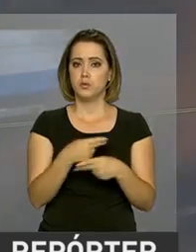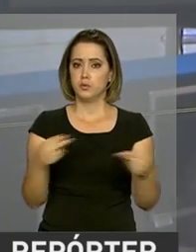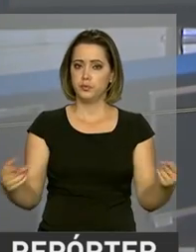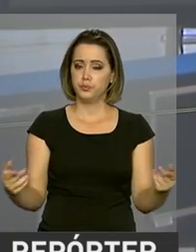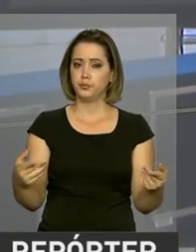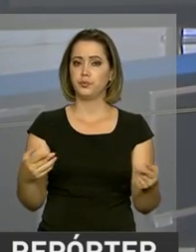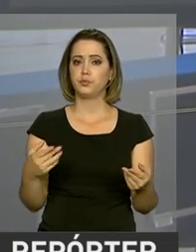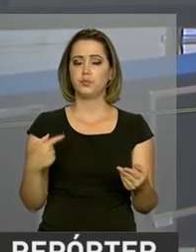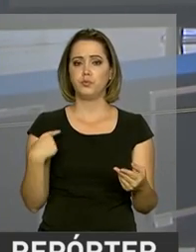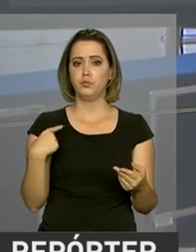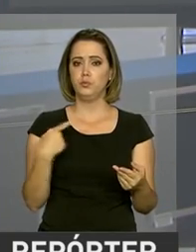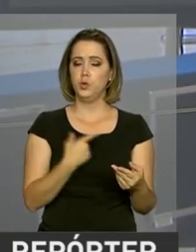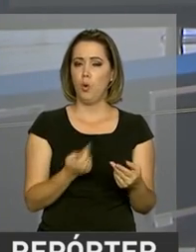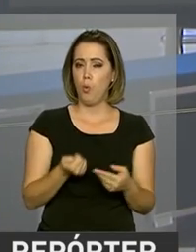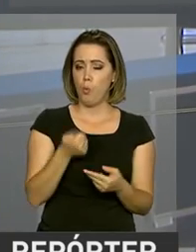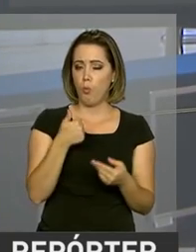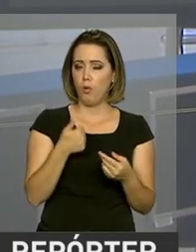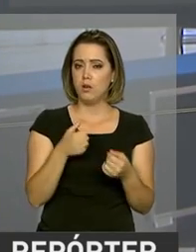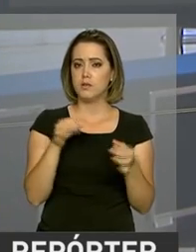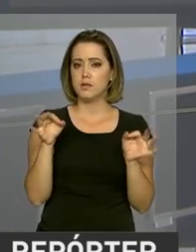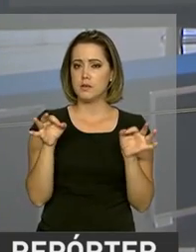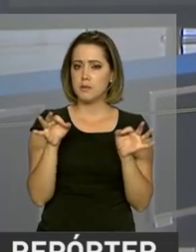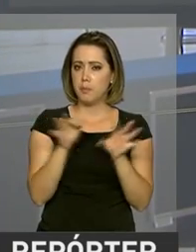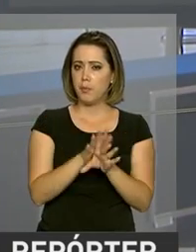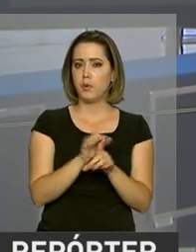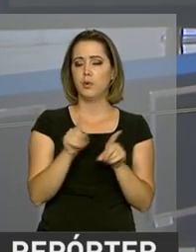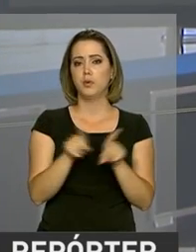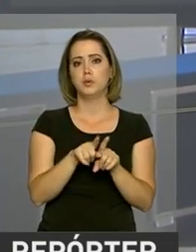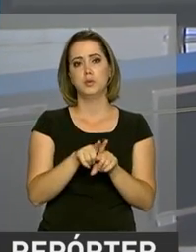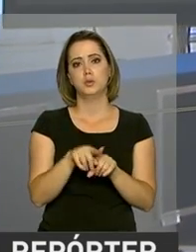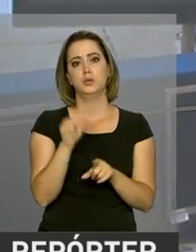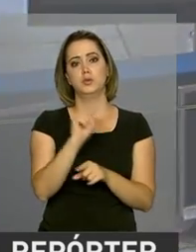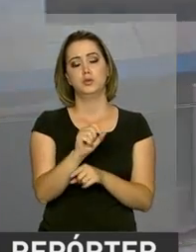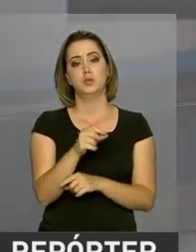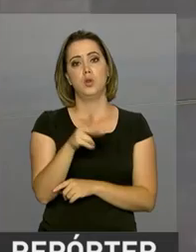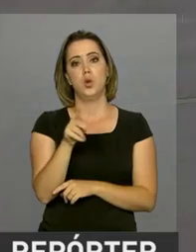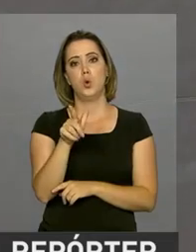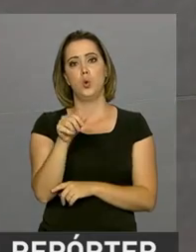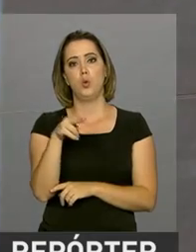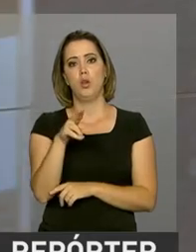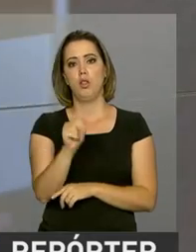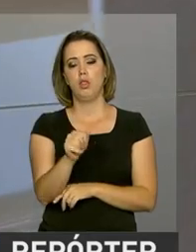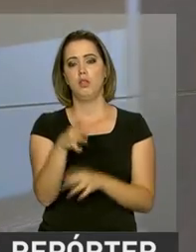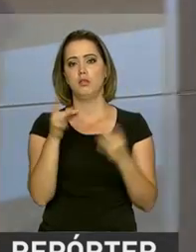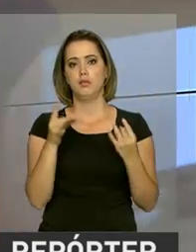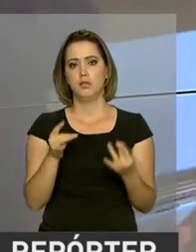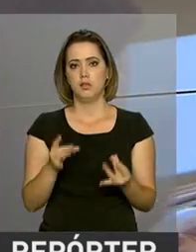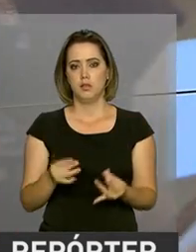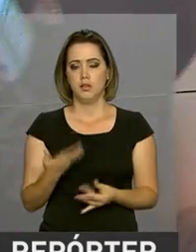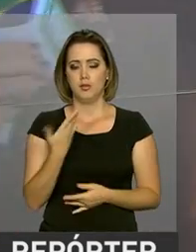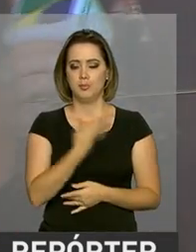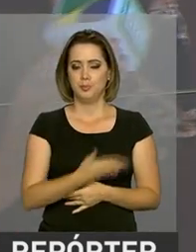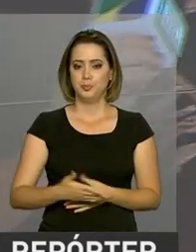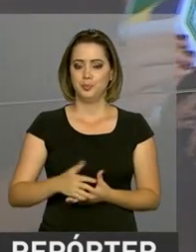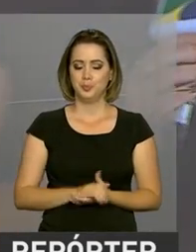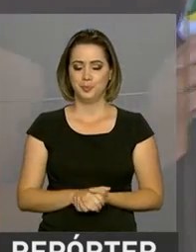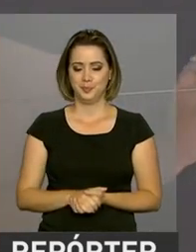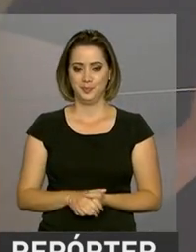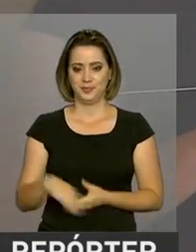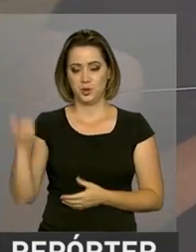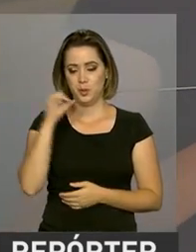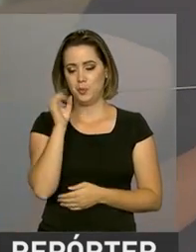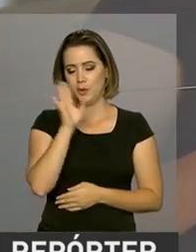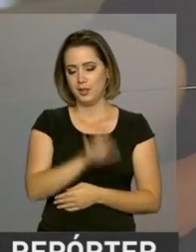básicos semimanufaturados e também manufaturados a repórter Luana Karen tem os detalhes ao vivo pra gente Olá